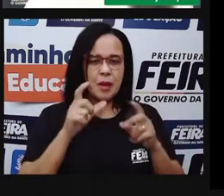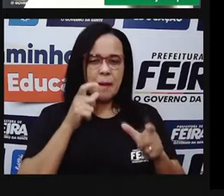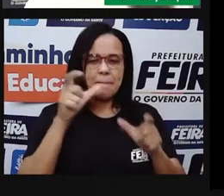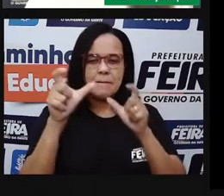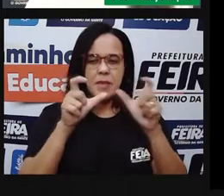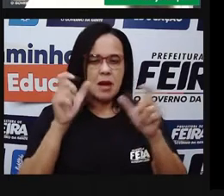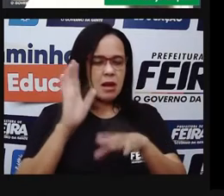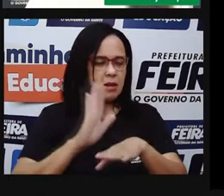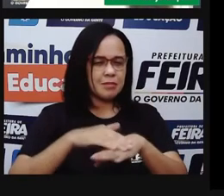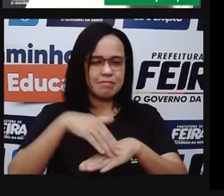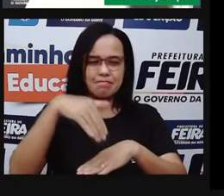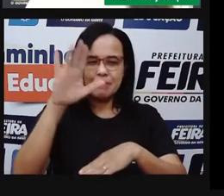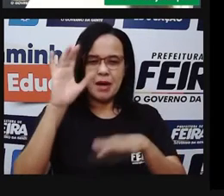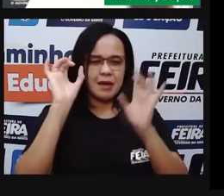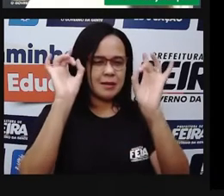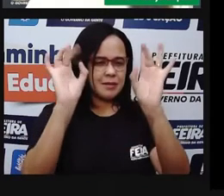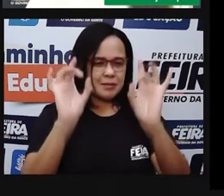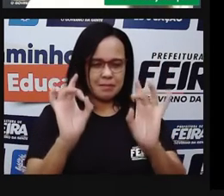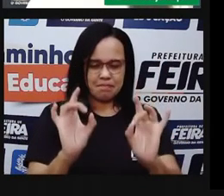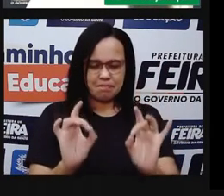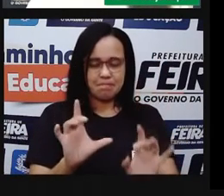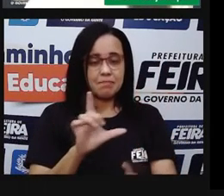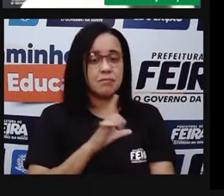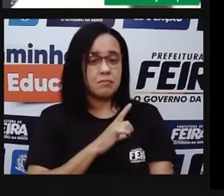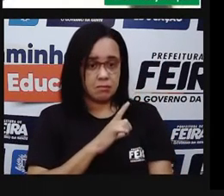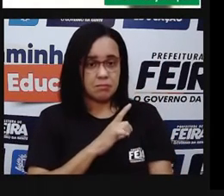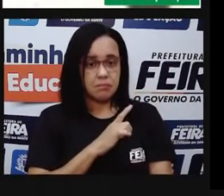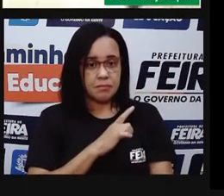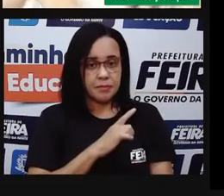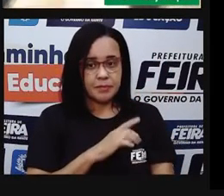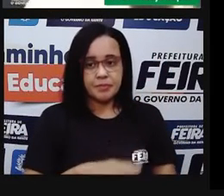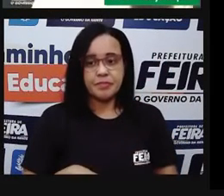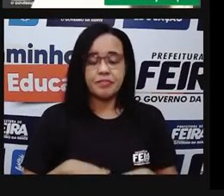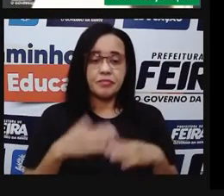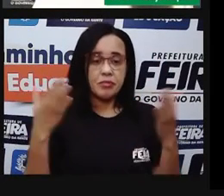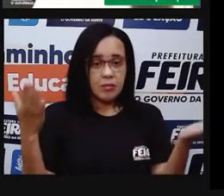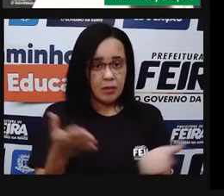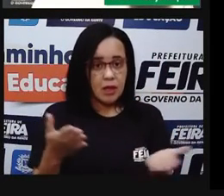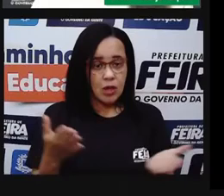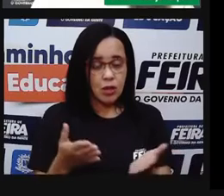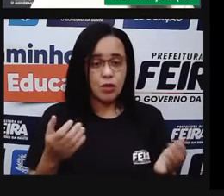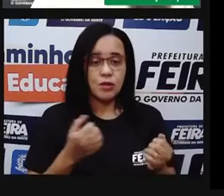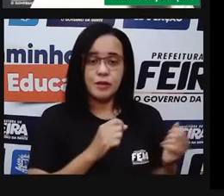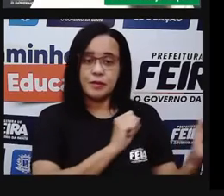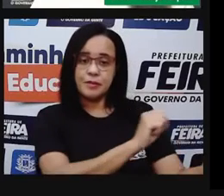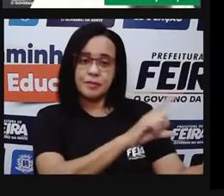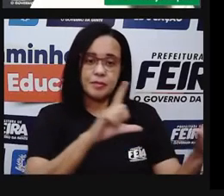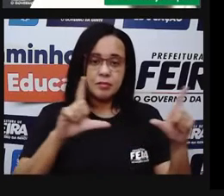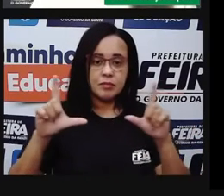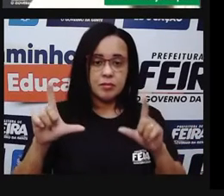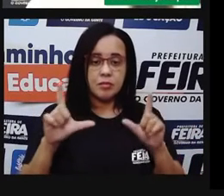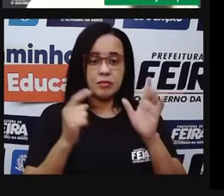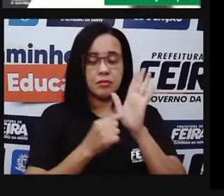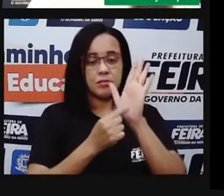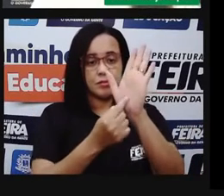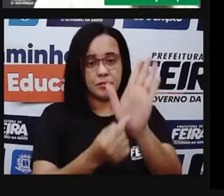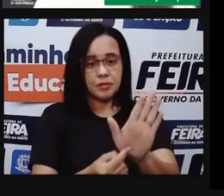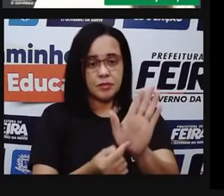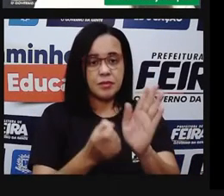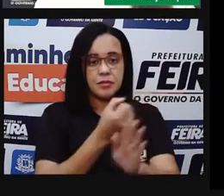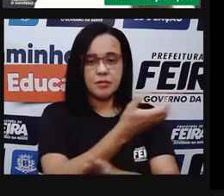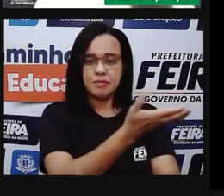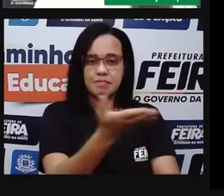Eu quero trazer para vocês um artista incrível da nossa cidade. Nós